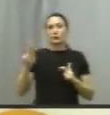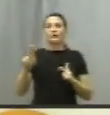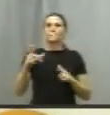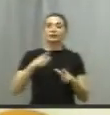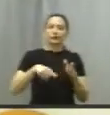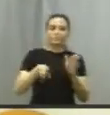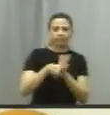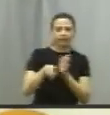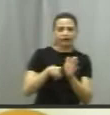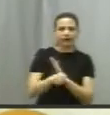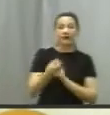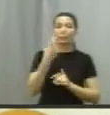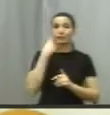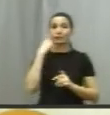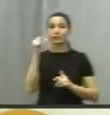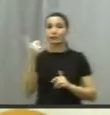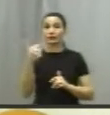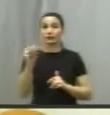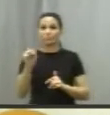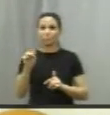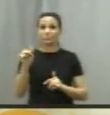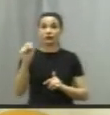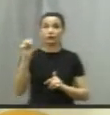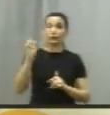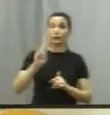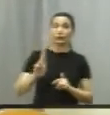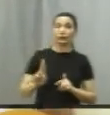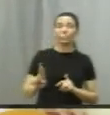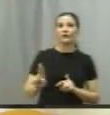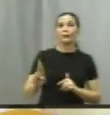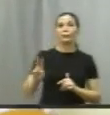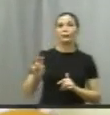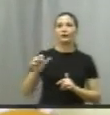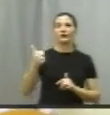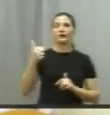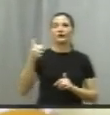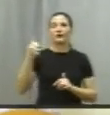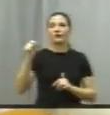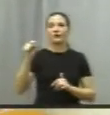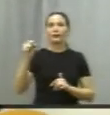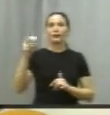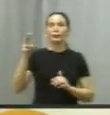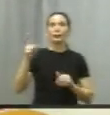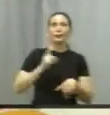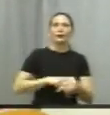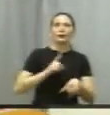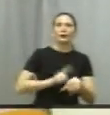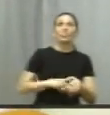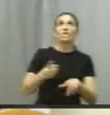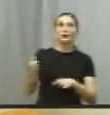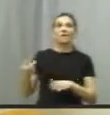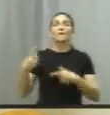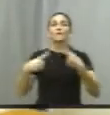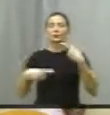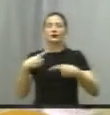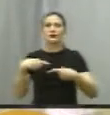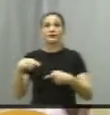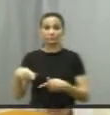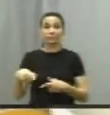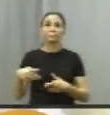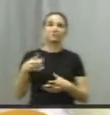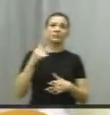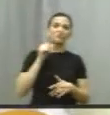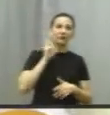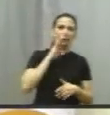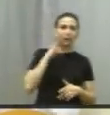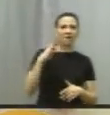às 18 horas, audiência pública na Câmara Municipal, para a gente debater esses itens com a sociedade. Podem me chamar de casuísta? É um direito de